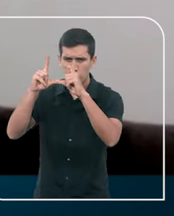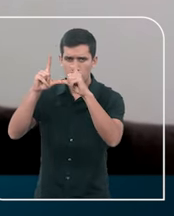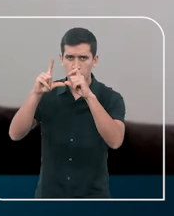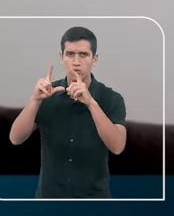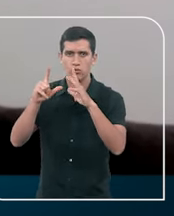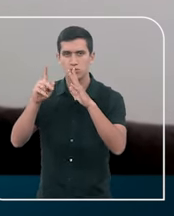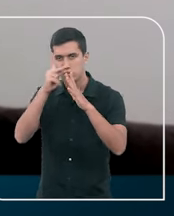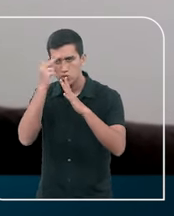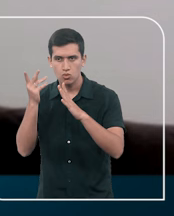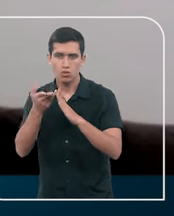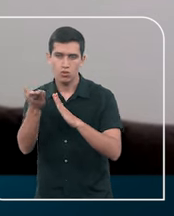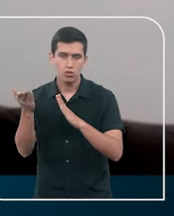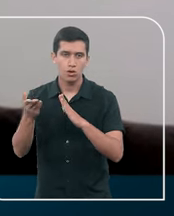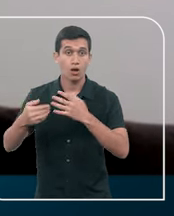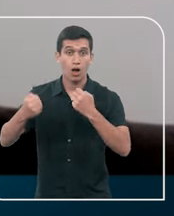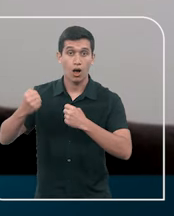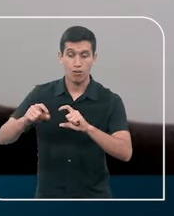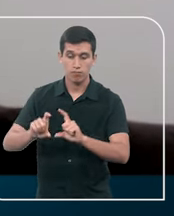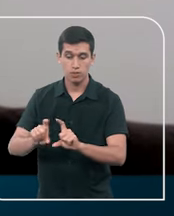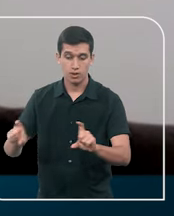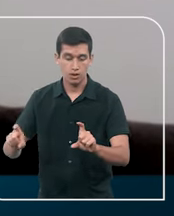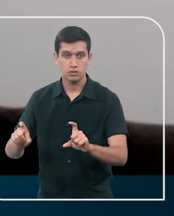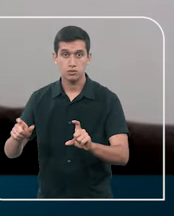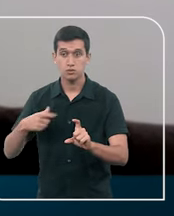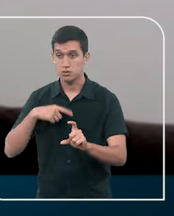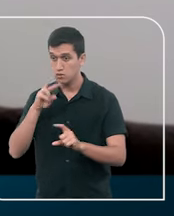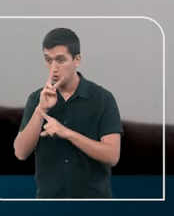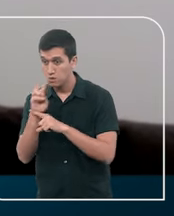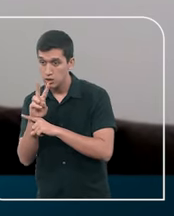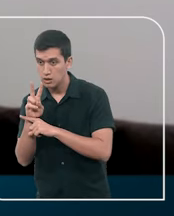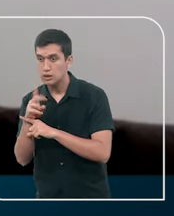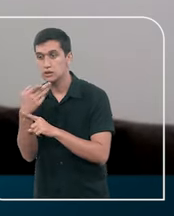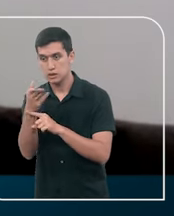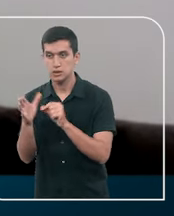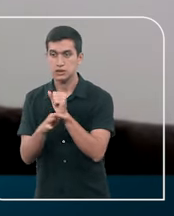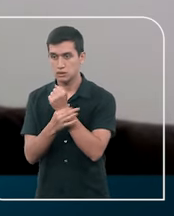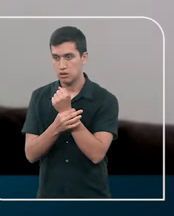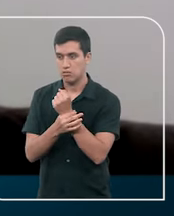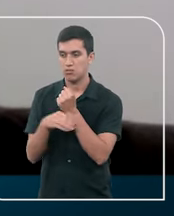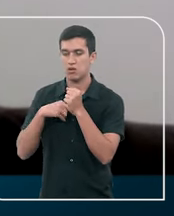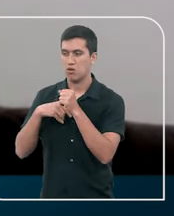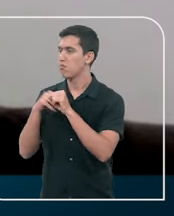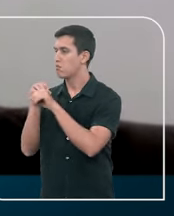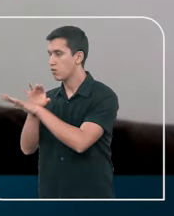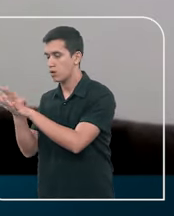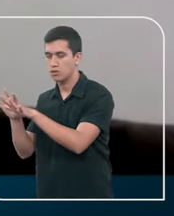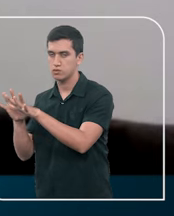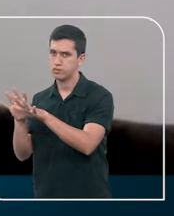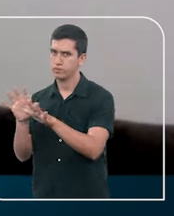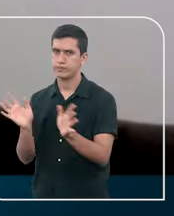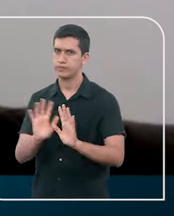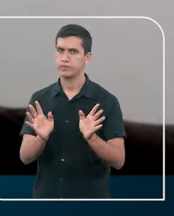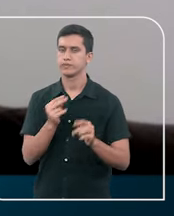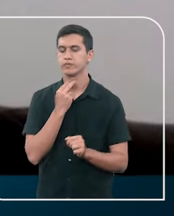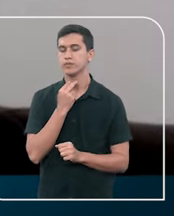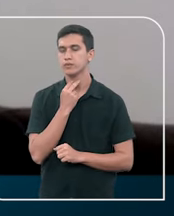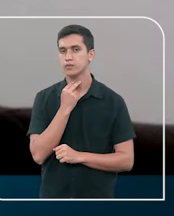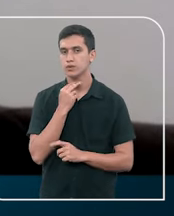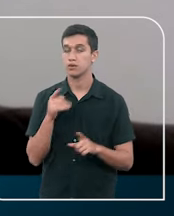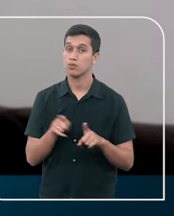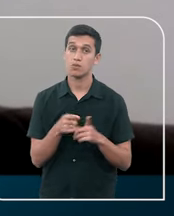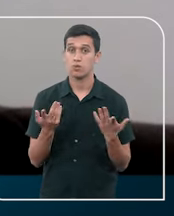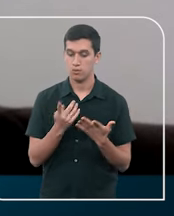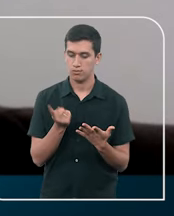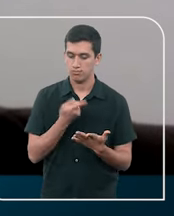guardar a edificação manter a segurança eu não posso divulgar a outros condôminos e hoje nós temos expressamente numa